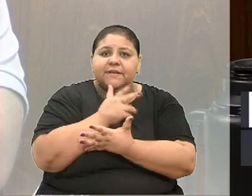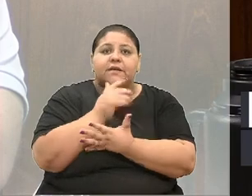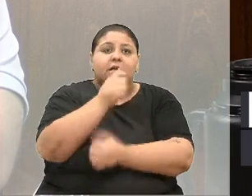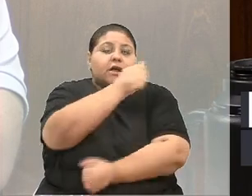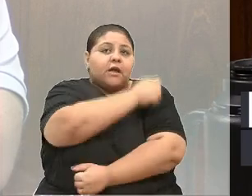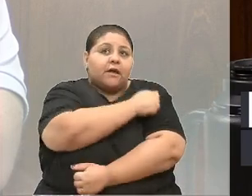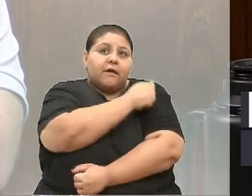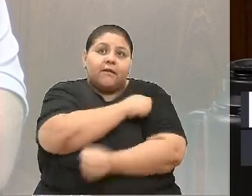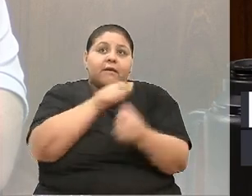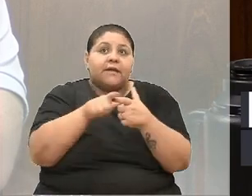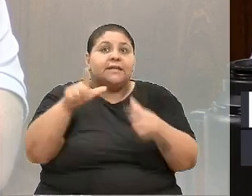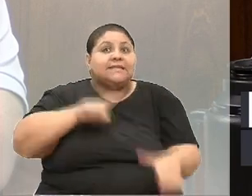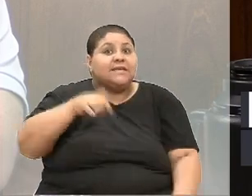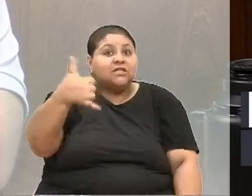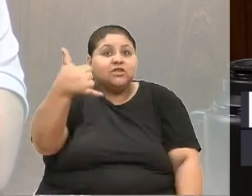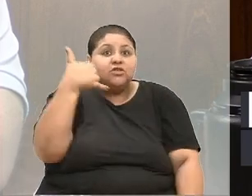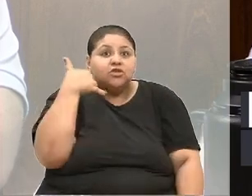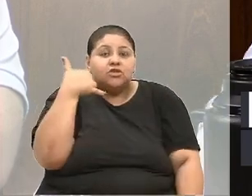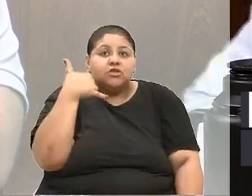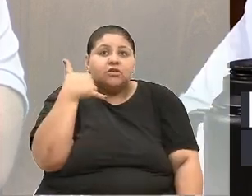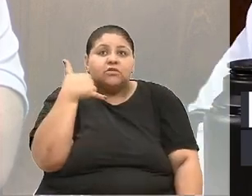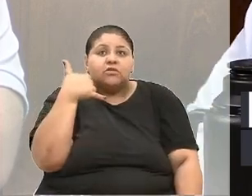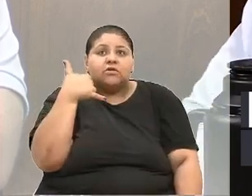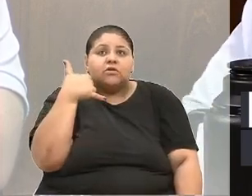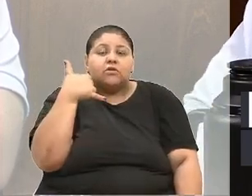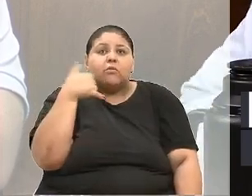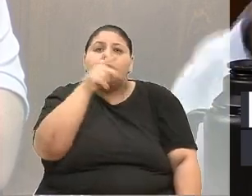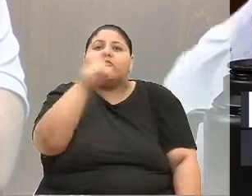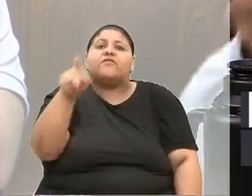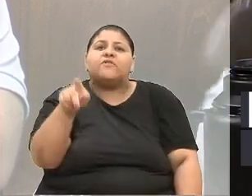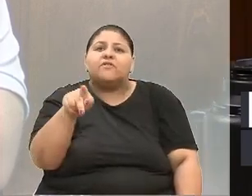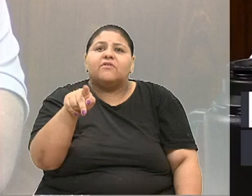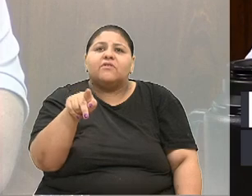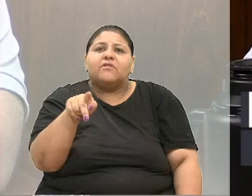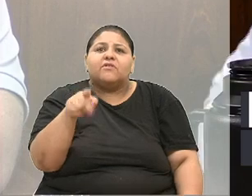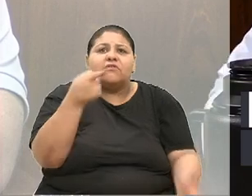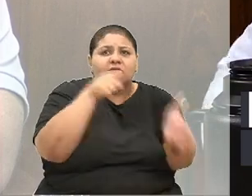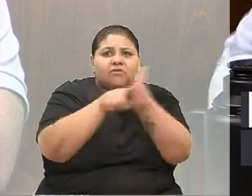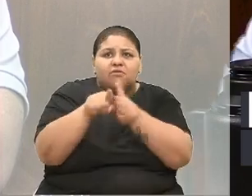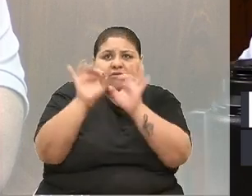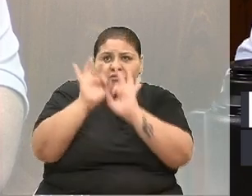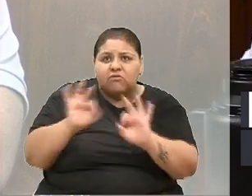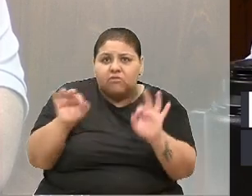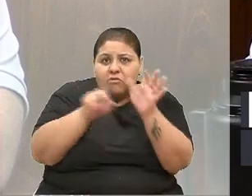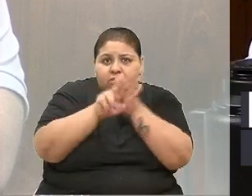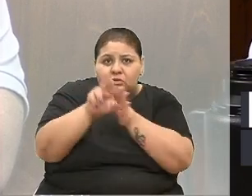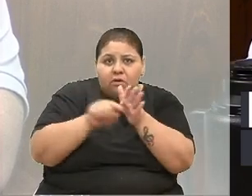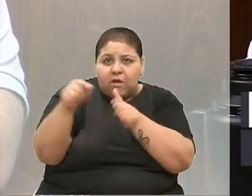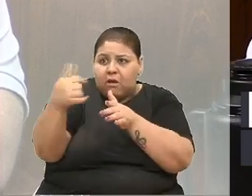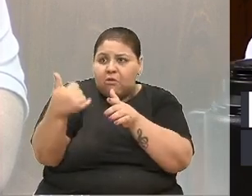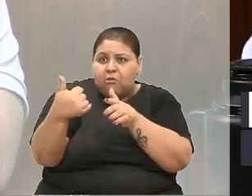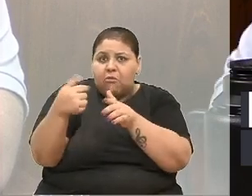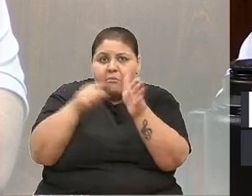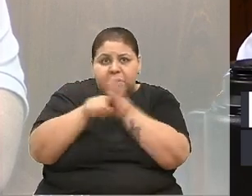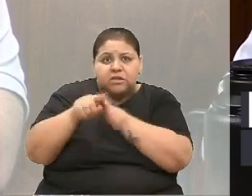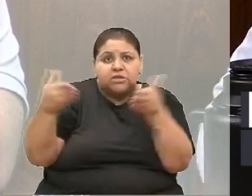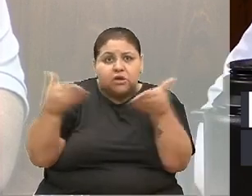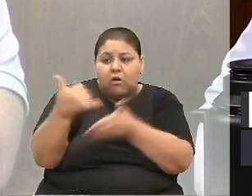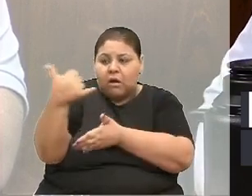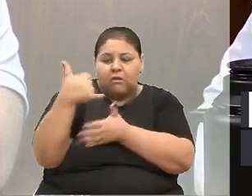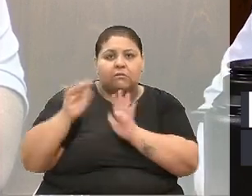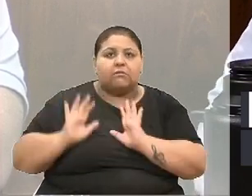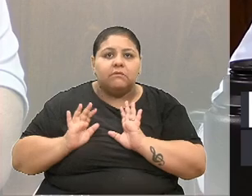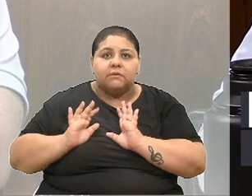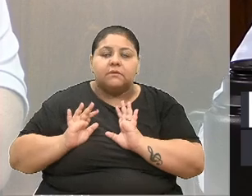a maioria tem celular. Então, várias vezes os alunos diziam, senhor, se é para fazer uma pesquisa simples no Google, deixa eu pesquisar. E